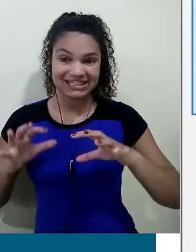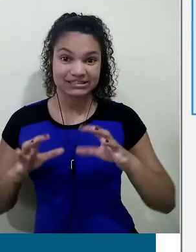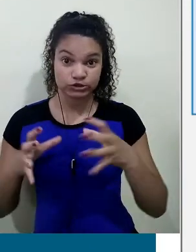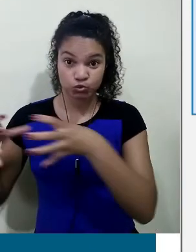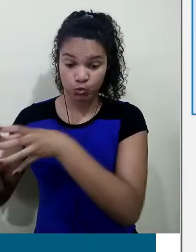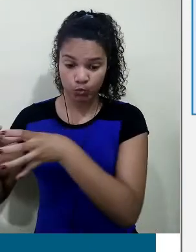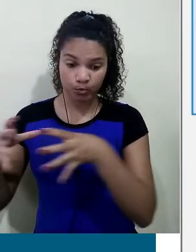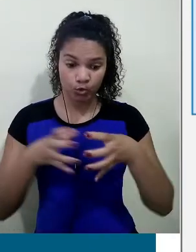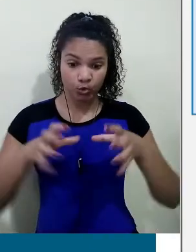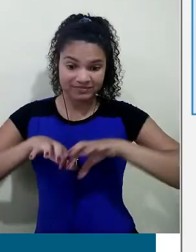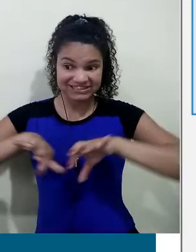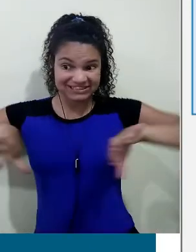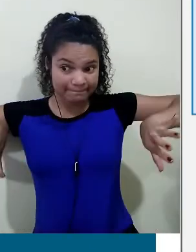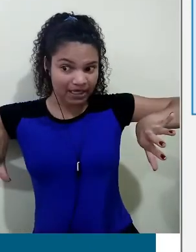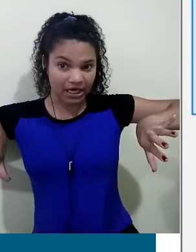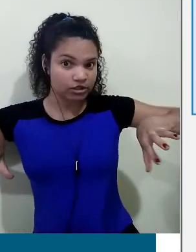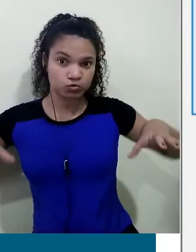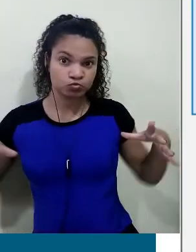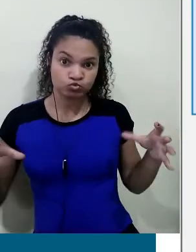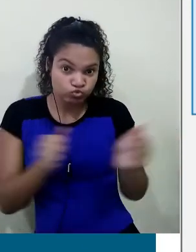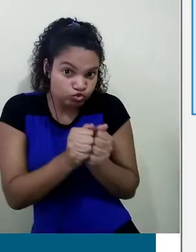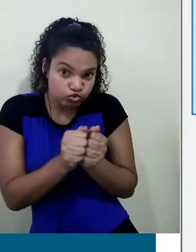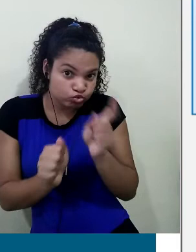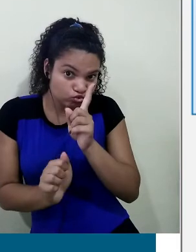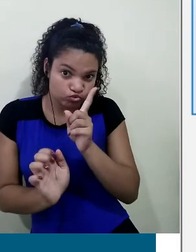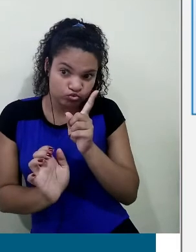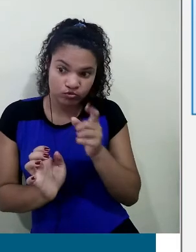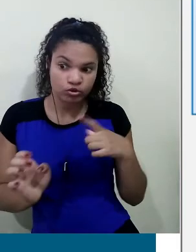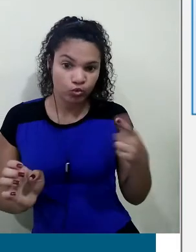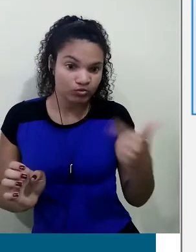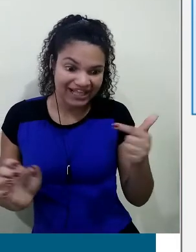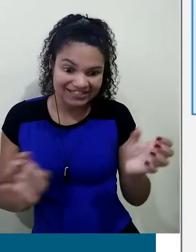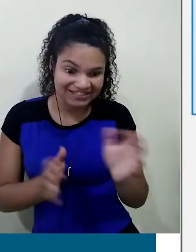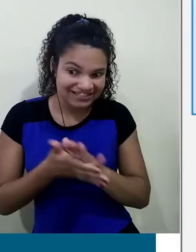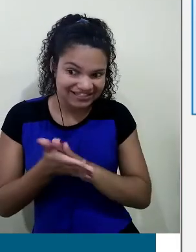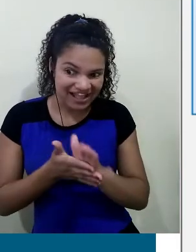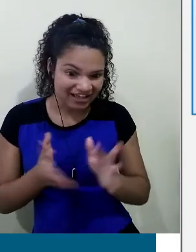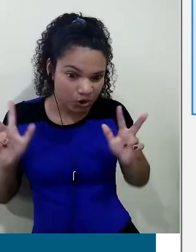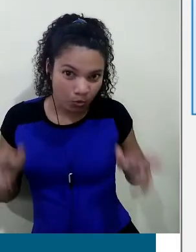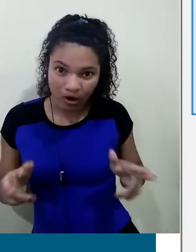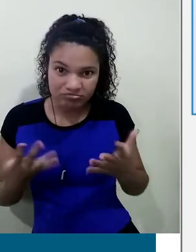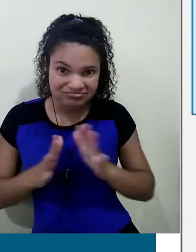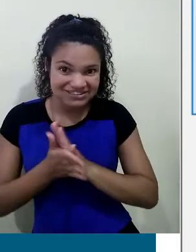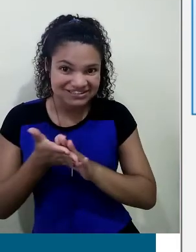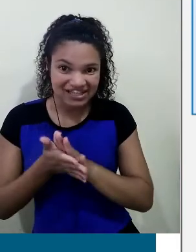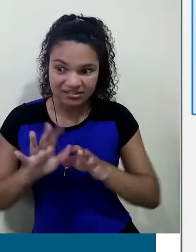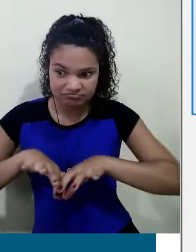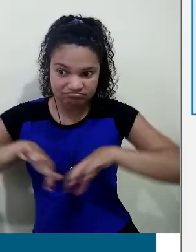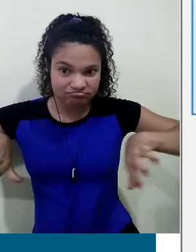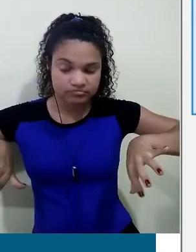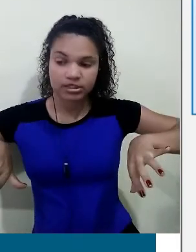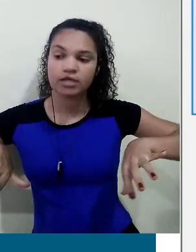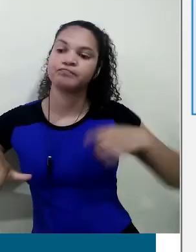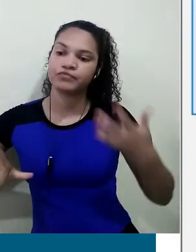são excludentes, ou seja, não existe intersecção entre eles, a união é dada pela soma das